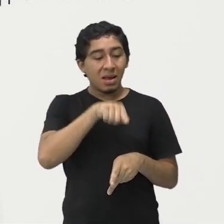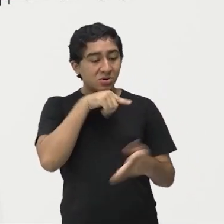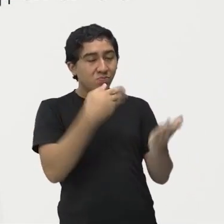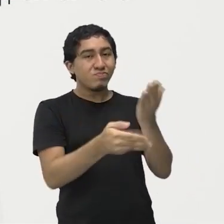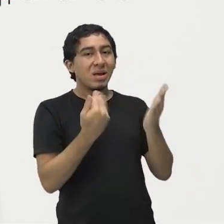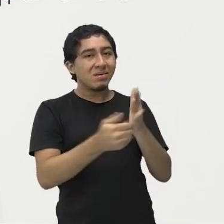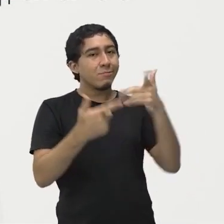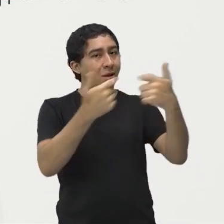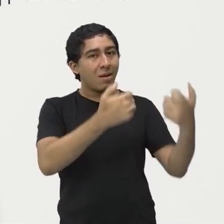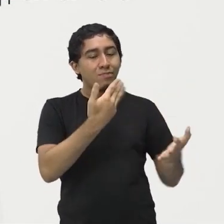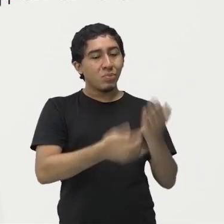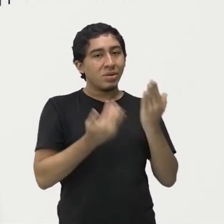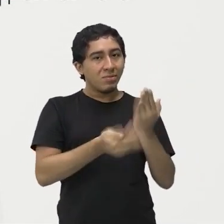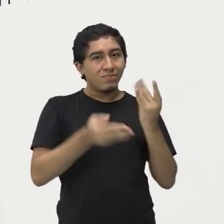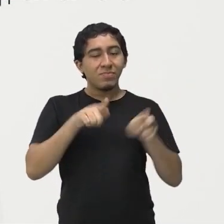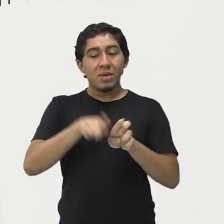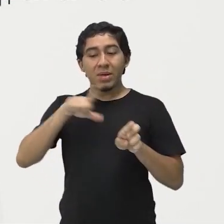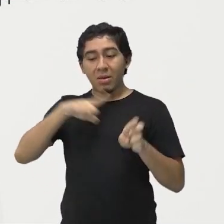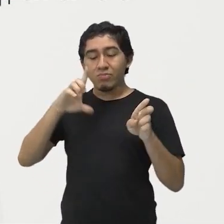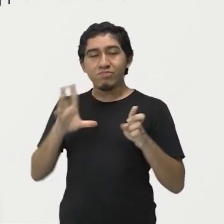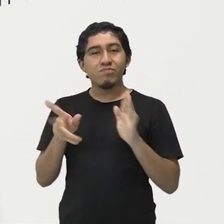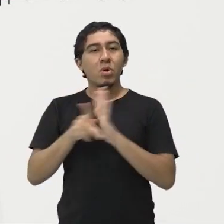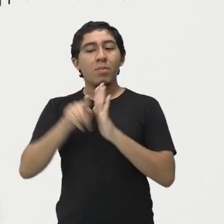pela consolidação